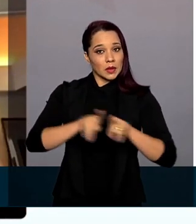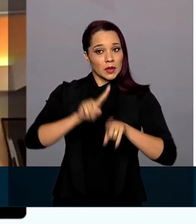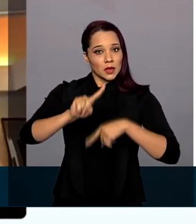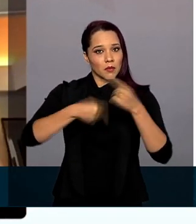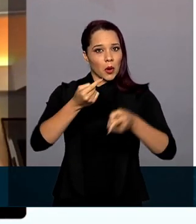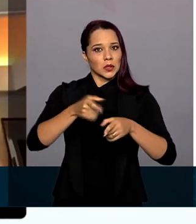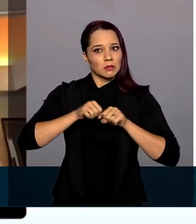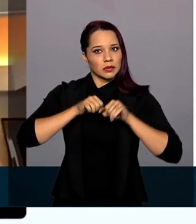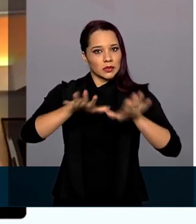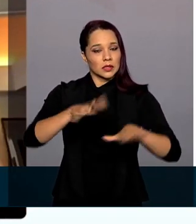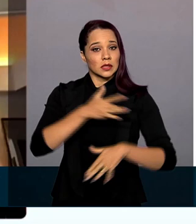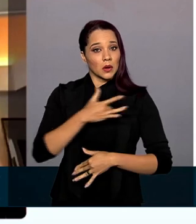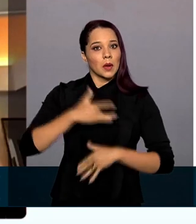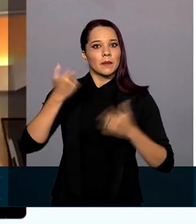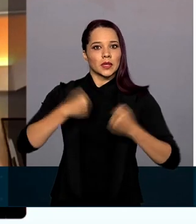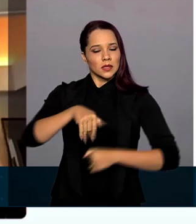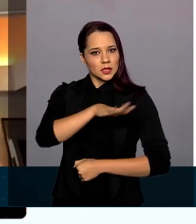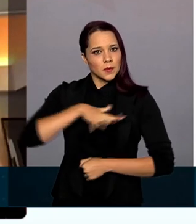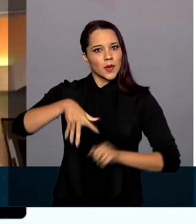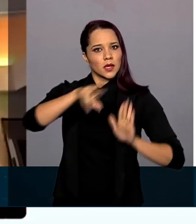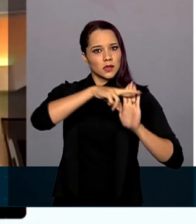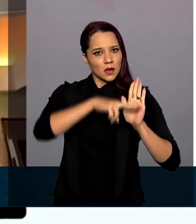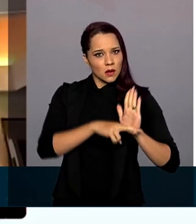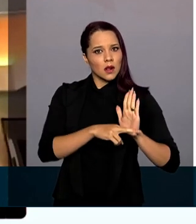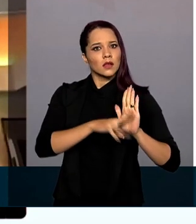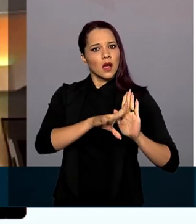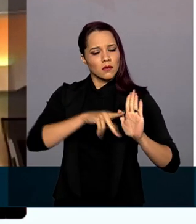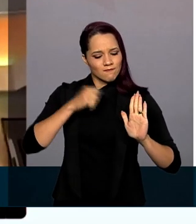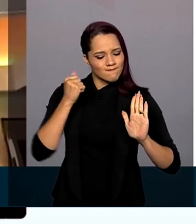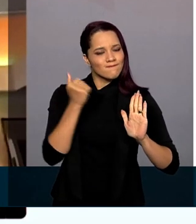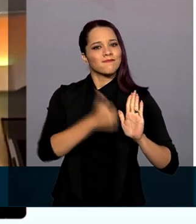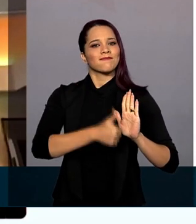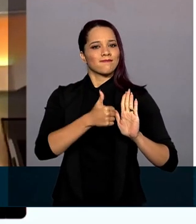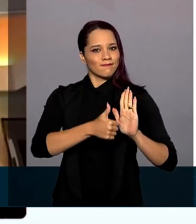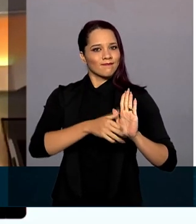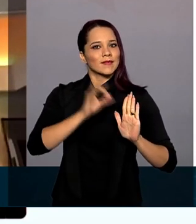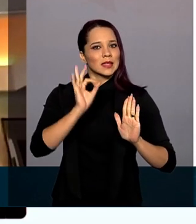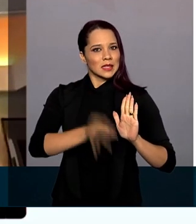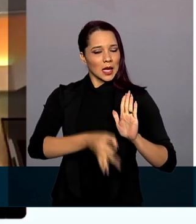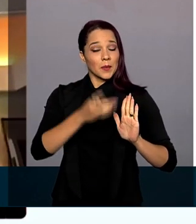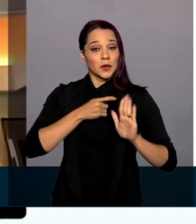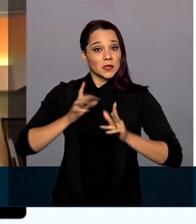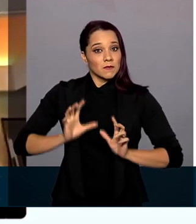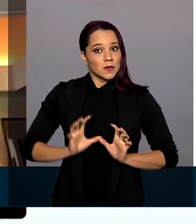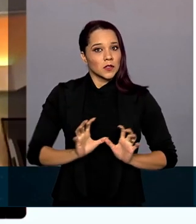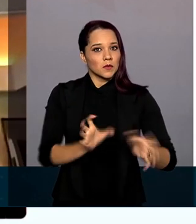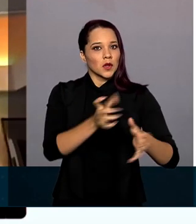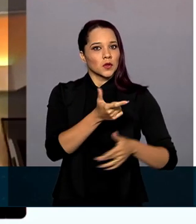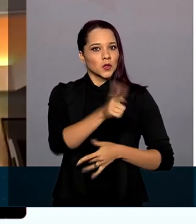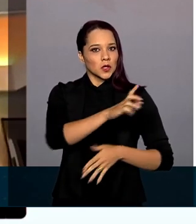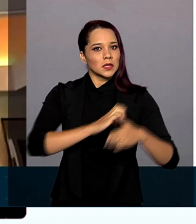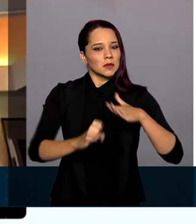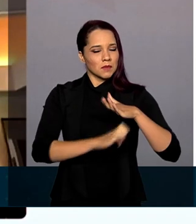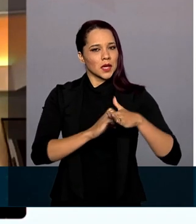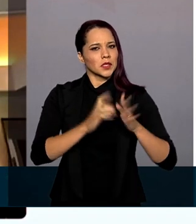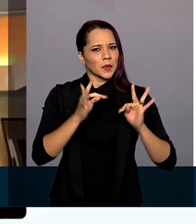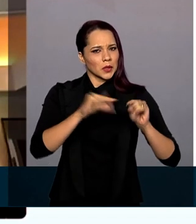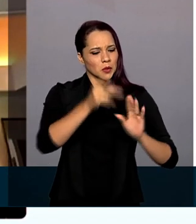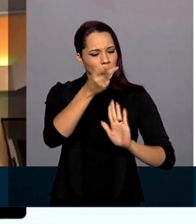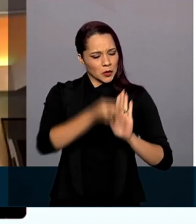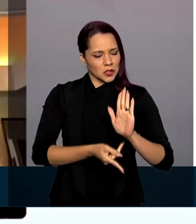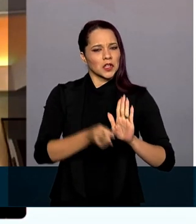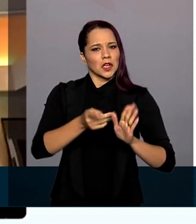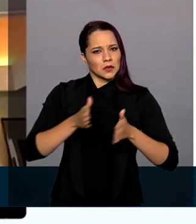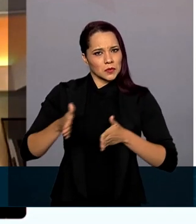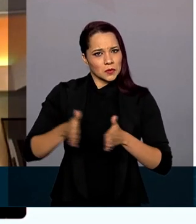vamos precisar muito desse ambiente regulatório ok, favorável para os investimentos privados, para conseguir colocar todos esses projetos na